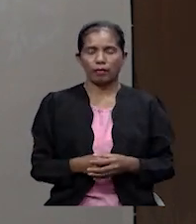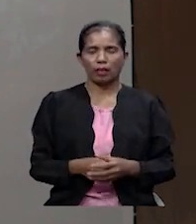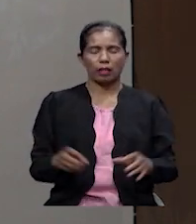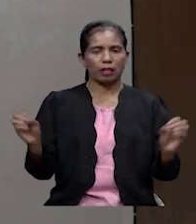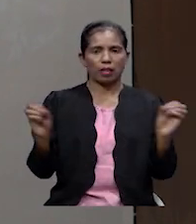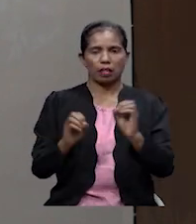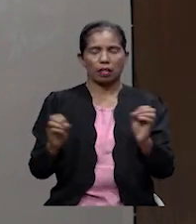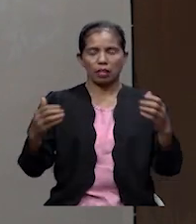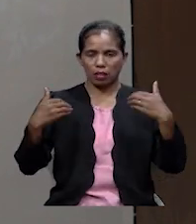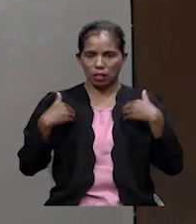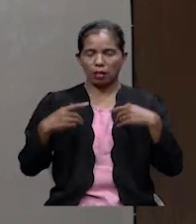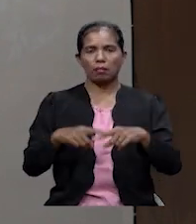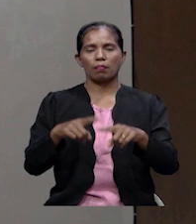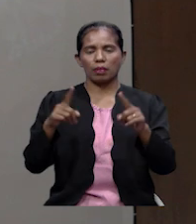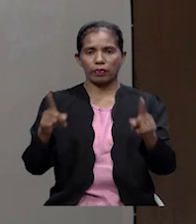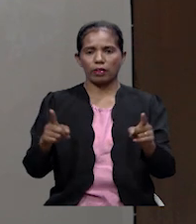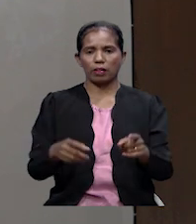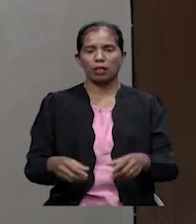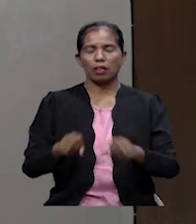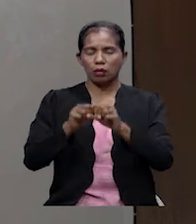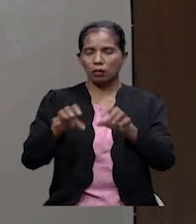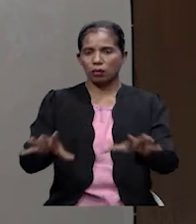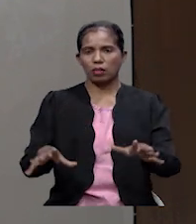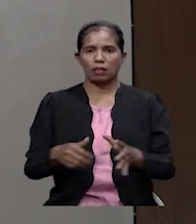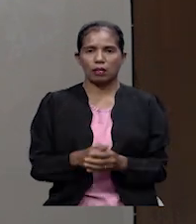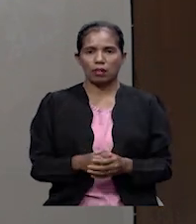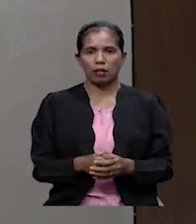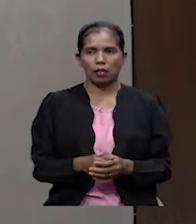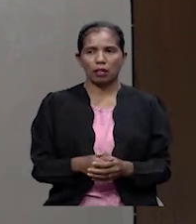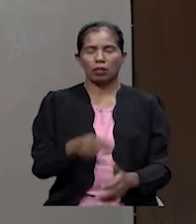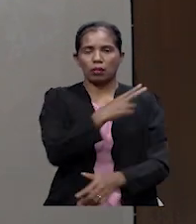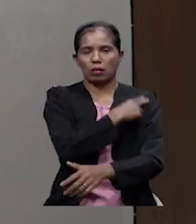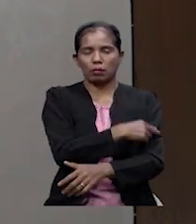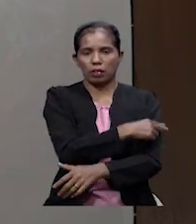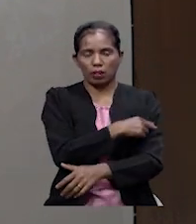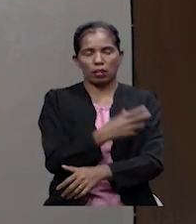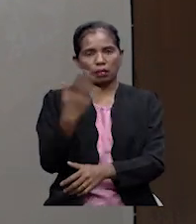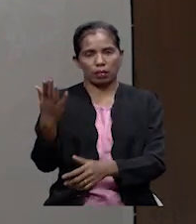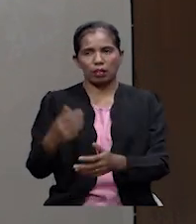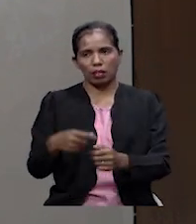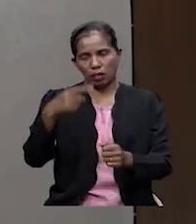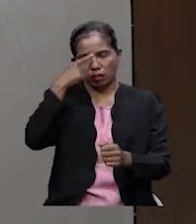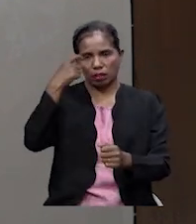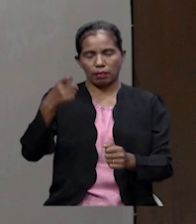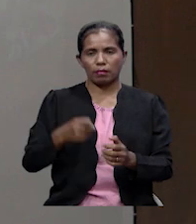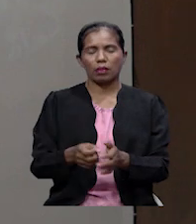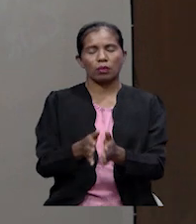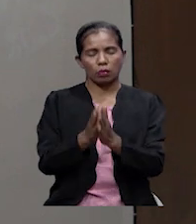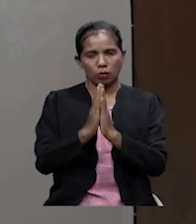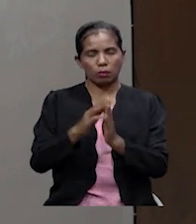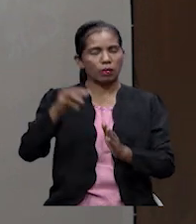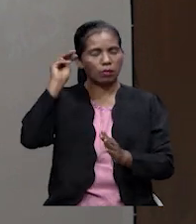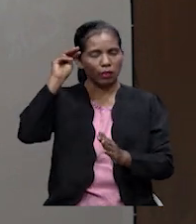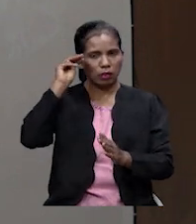hatia, mas legasi ne bemak nia husik maka klinika ne. Tamba ne, husu ba ministro,